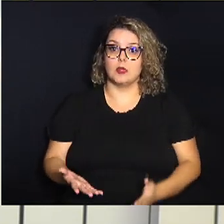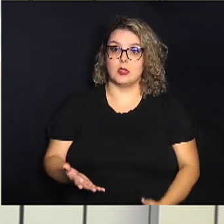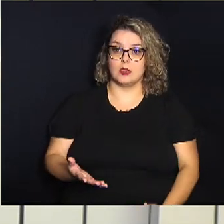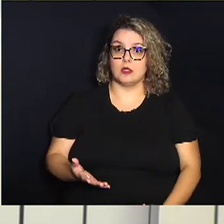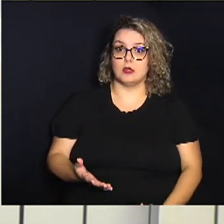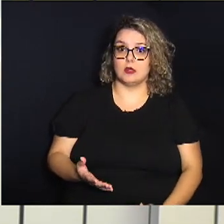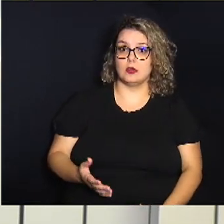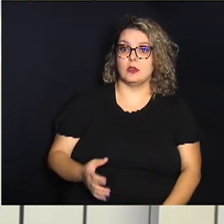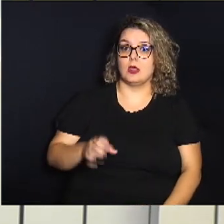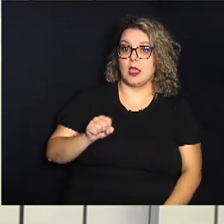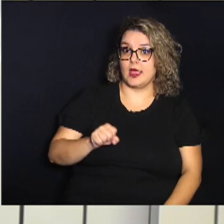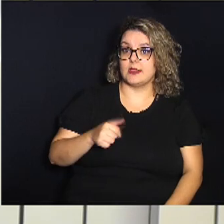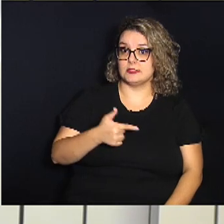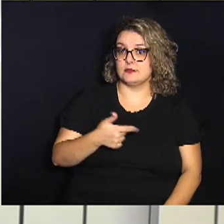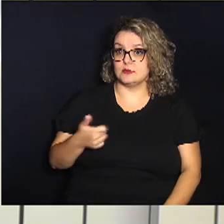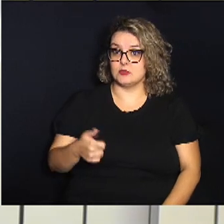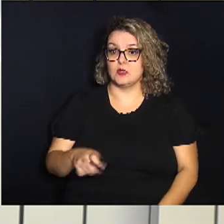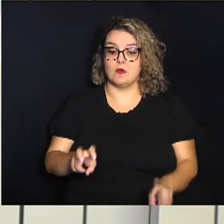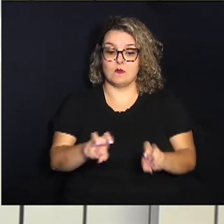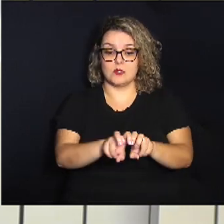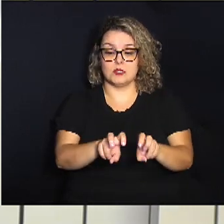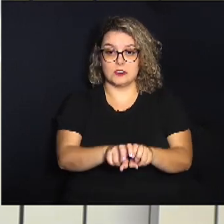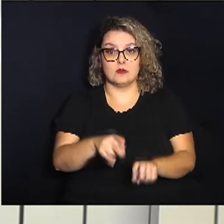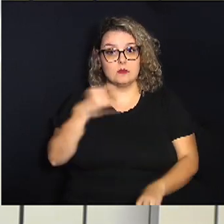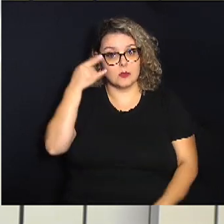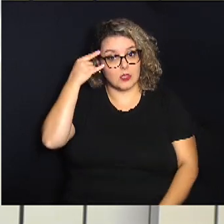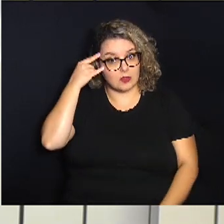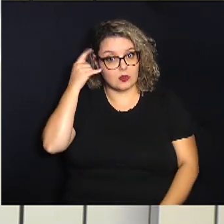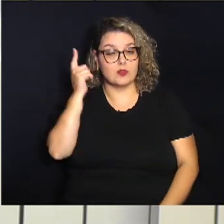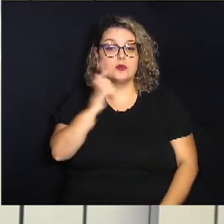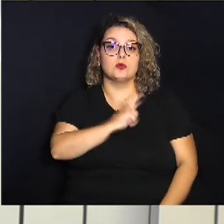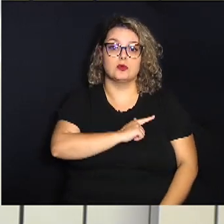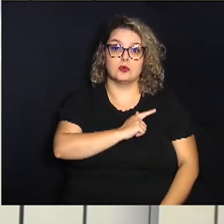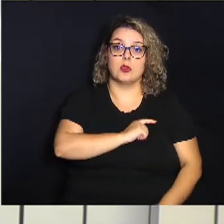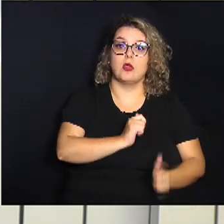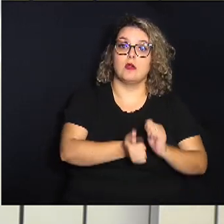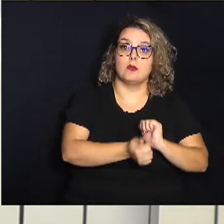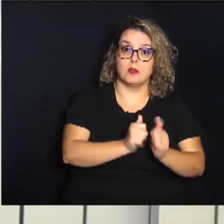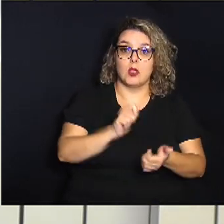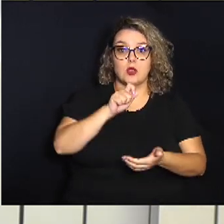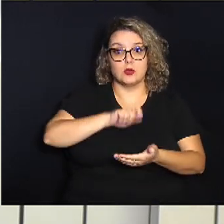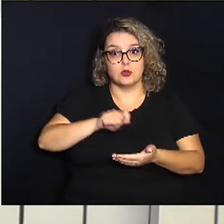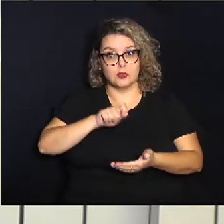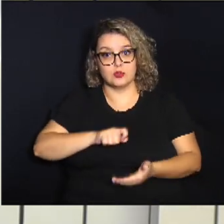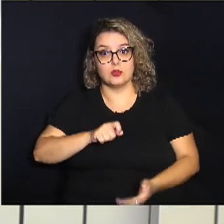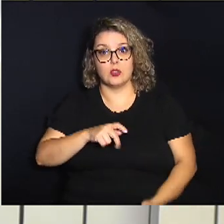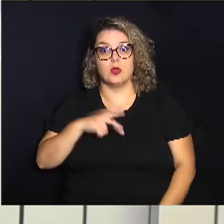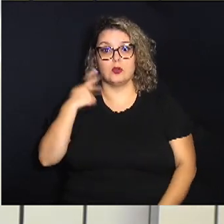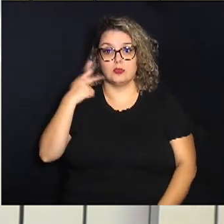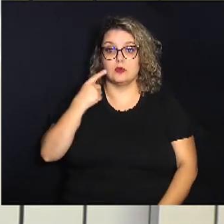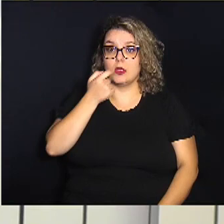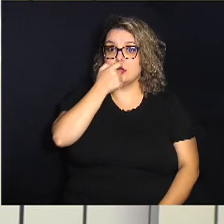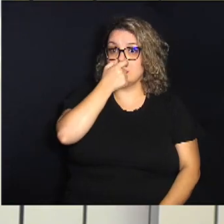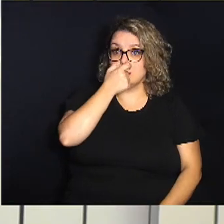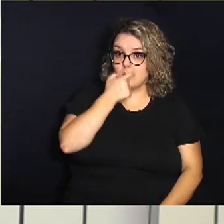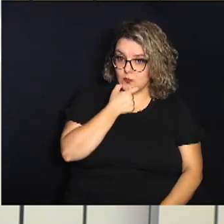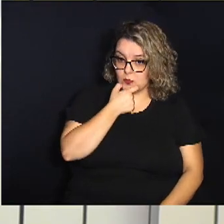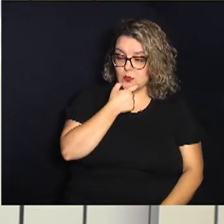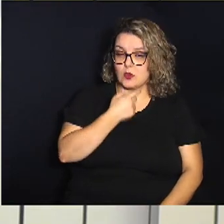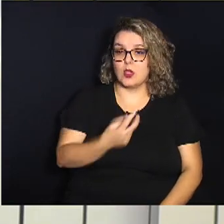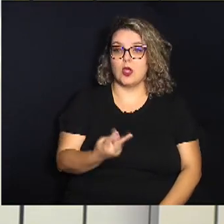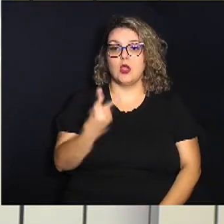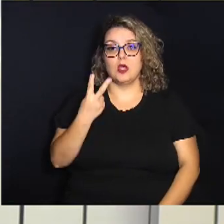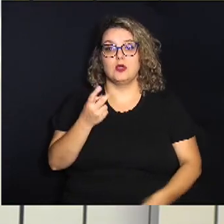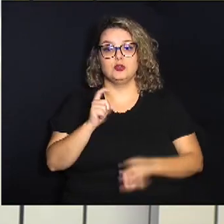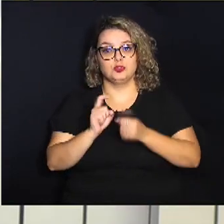S21 Futsal Down, do Guarani Futebol Clube, autoria do vereador Marrom Cunha. As duas